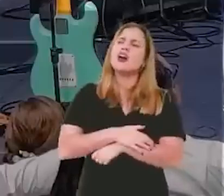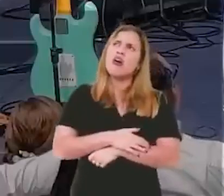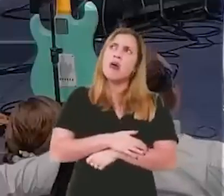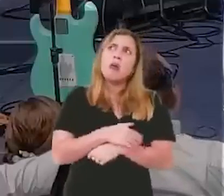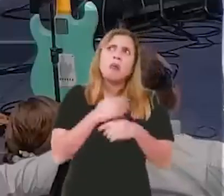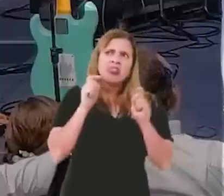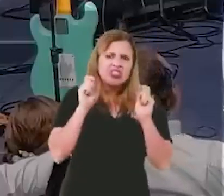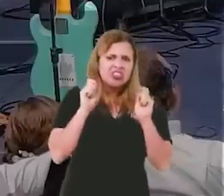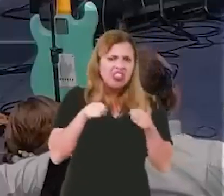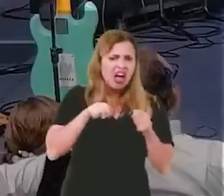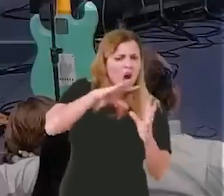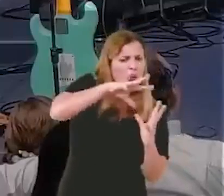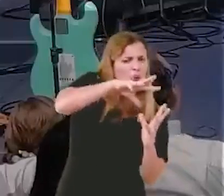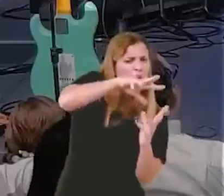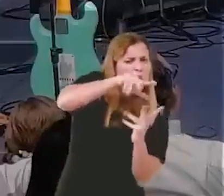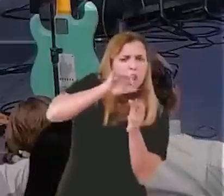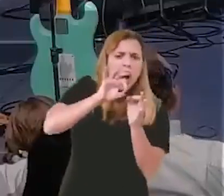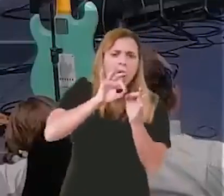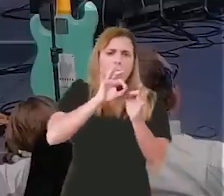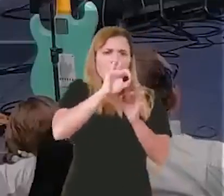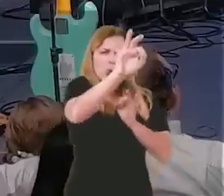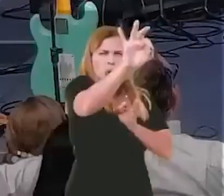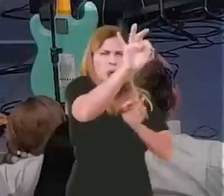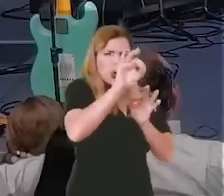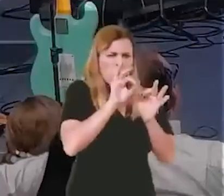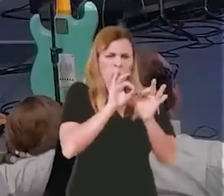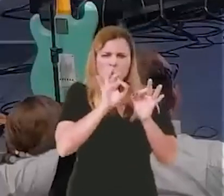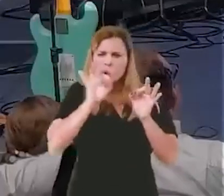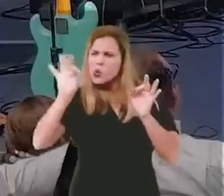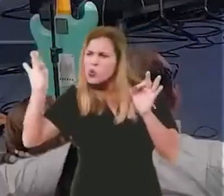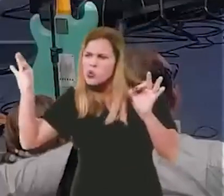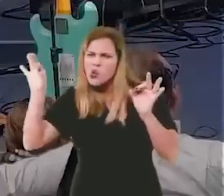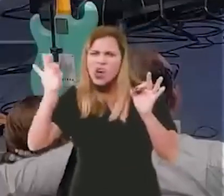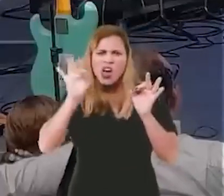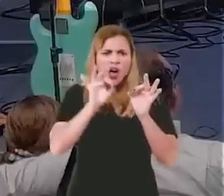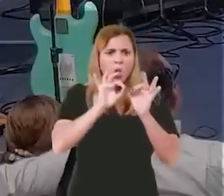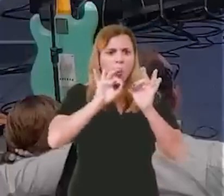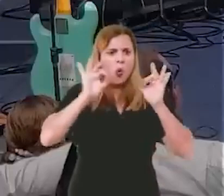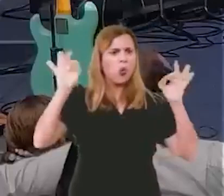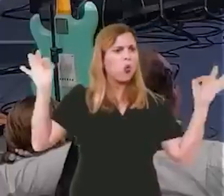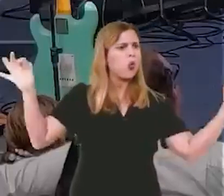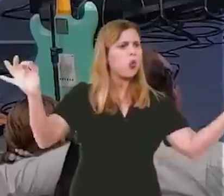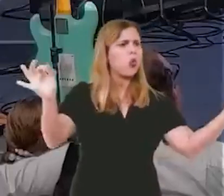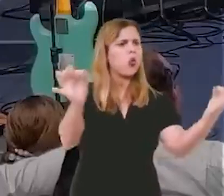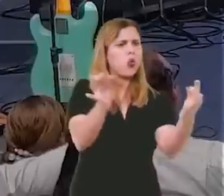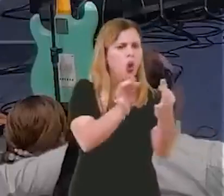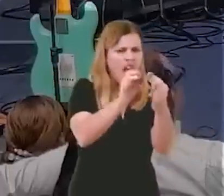uma palma. Se esse astrônomo for honesto, ele vai responder assim, eu não sei.